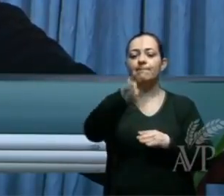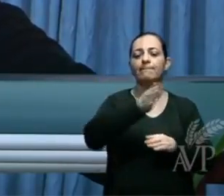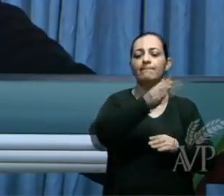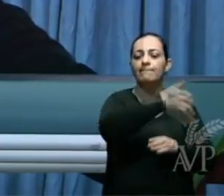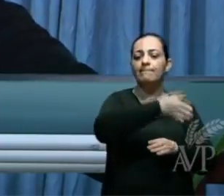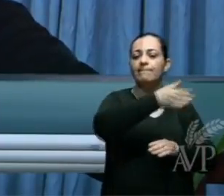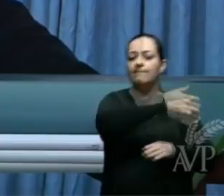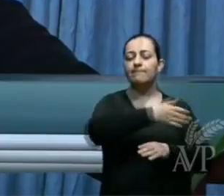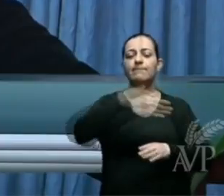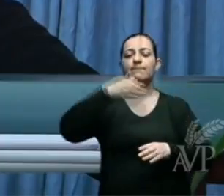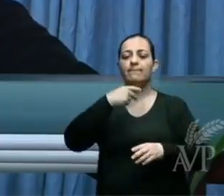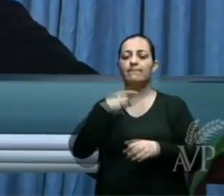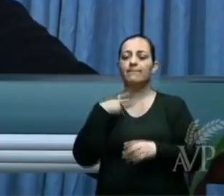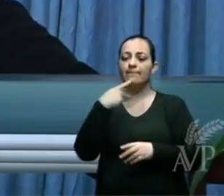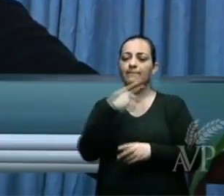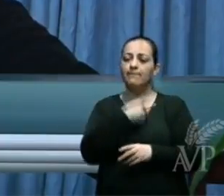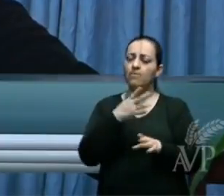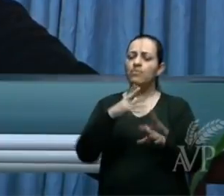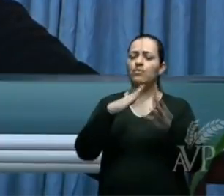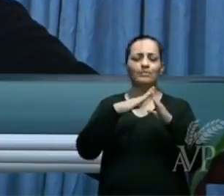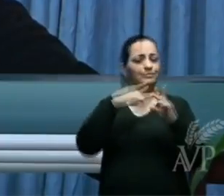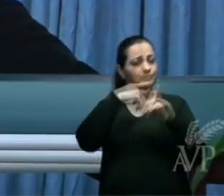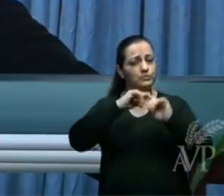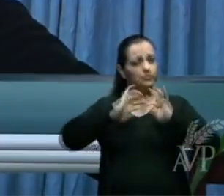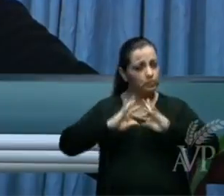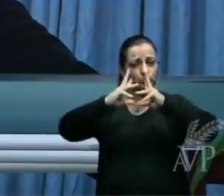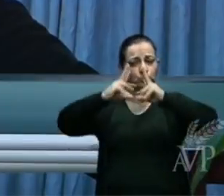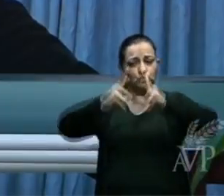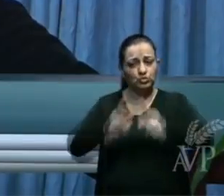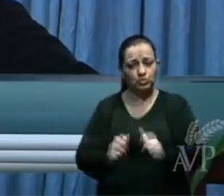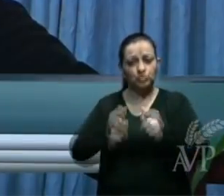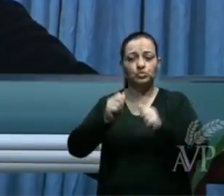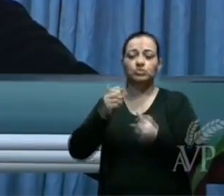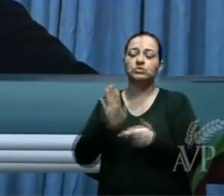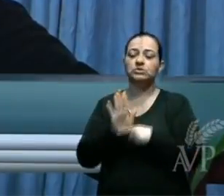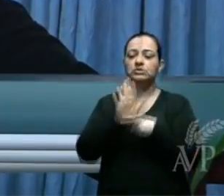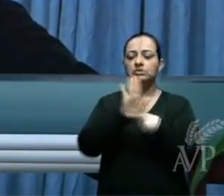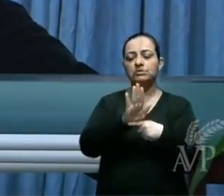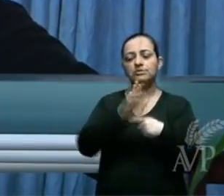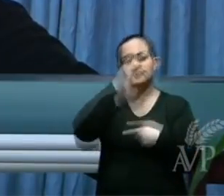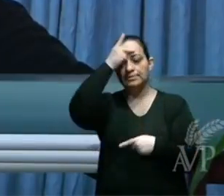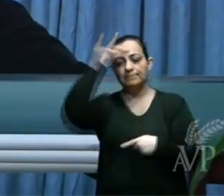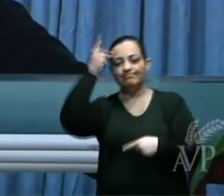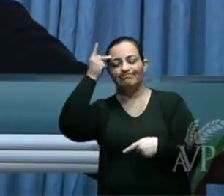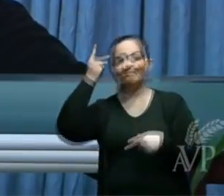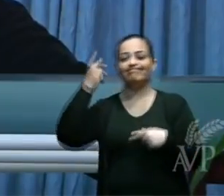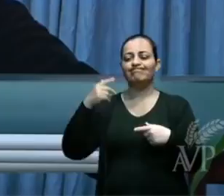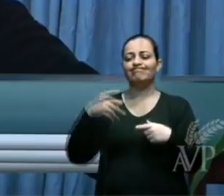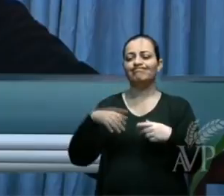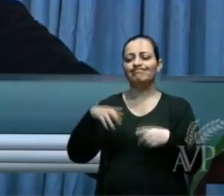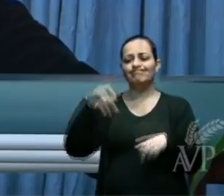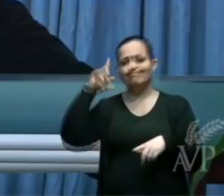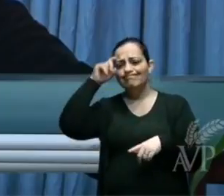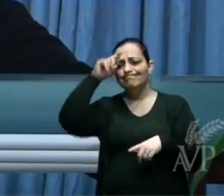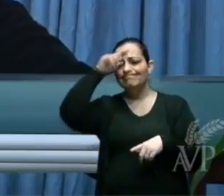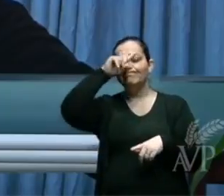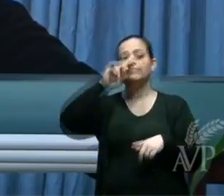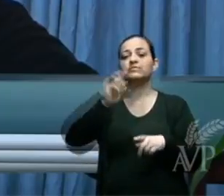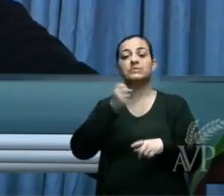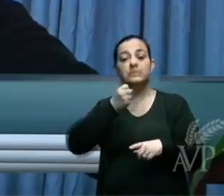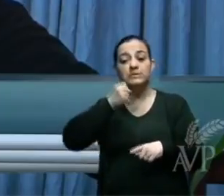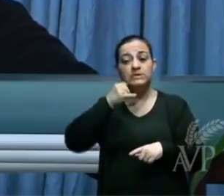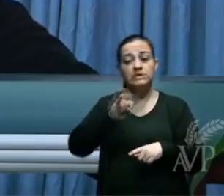pra dentro pastores de igrejas inclusive se você deseja cooperar